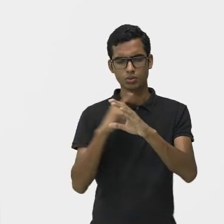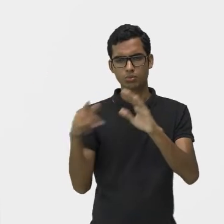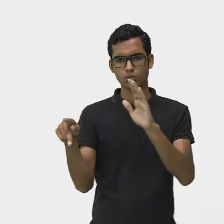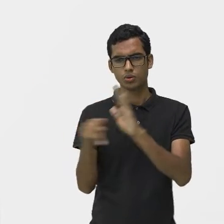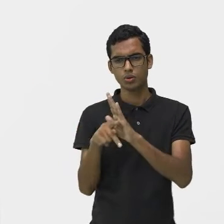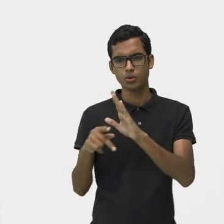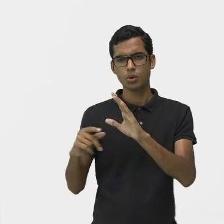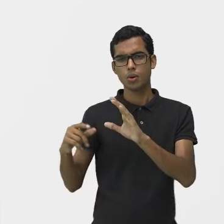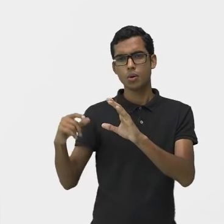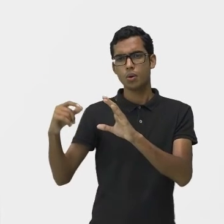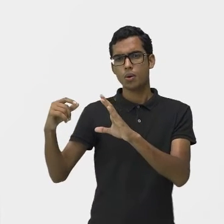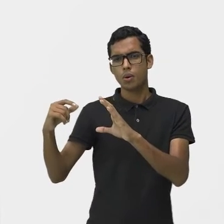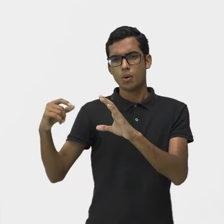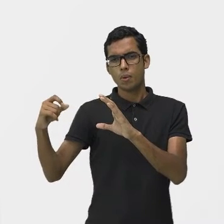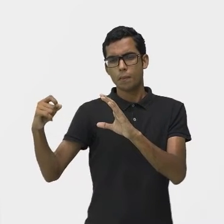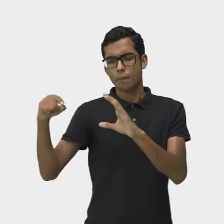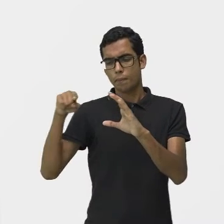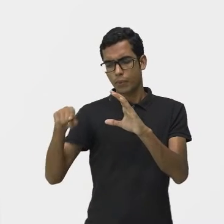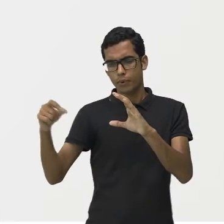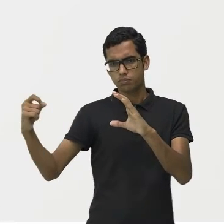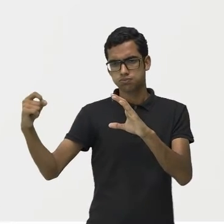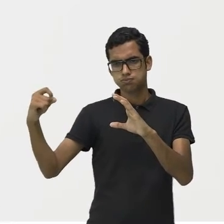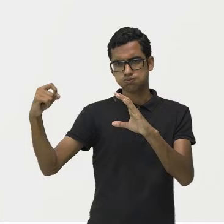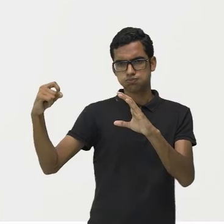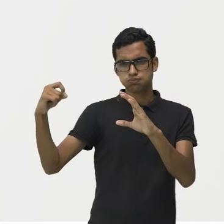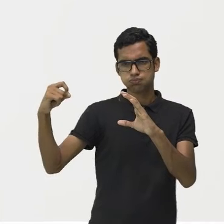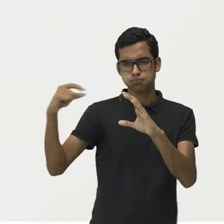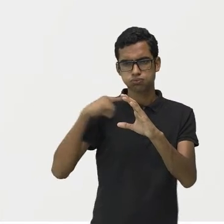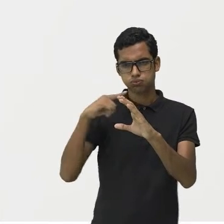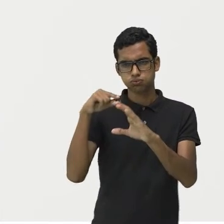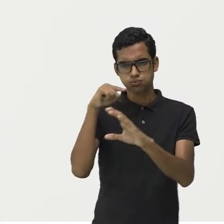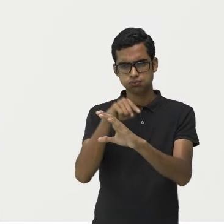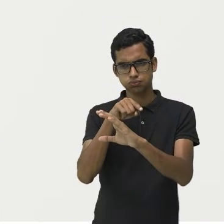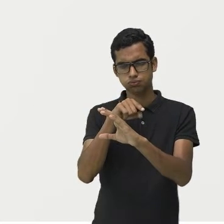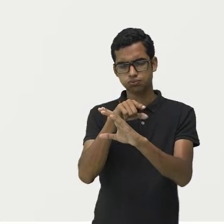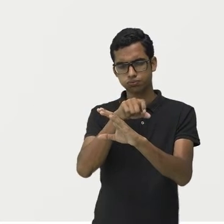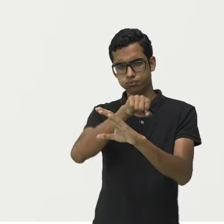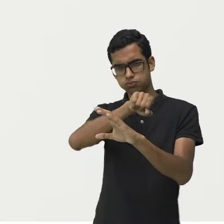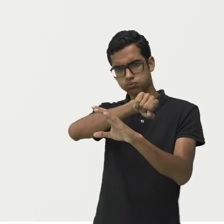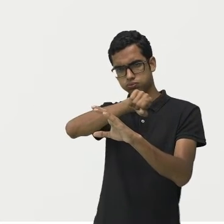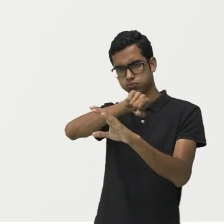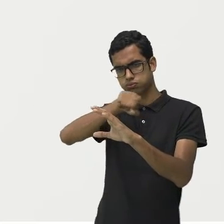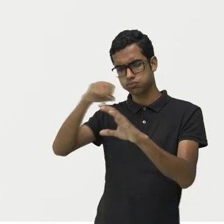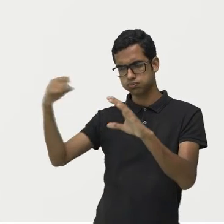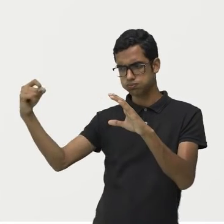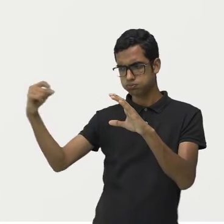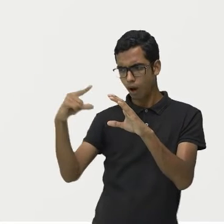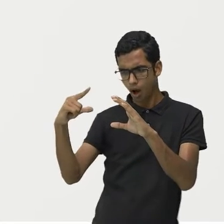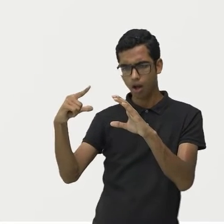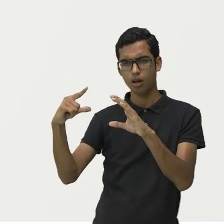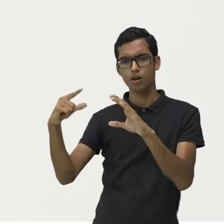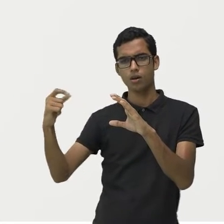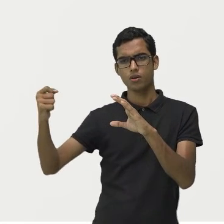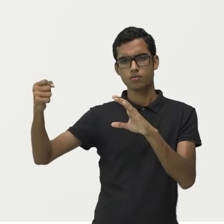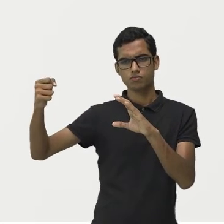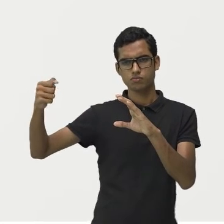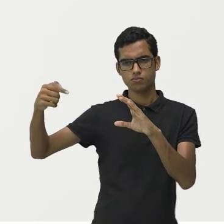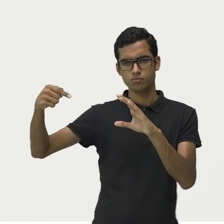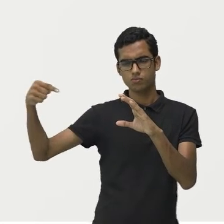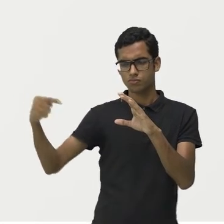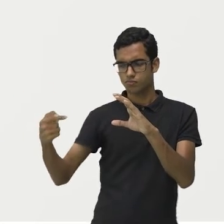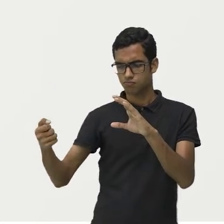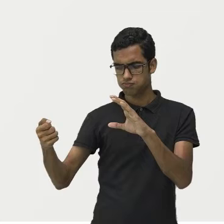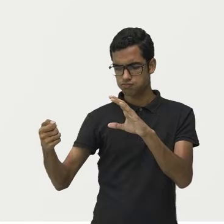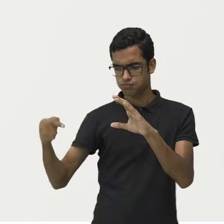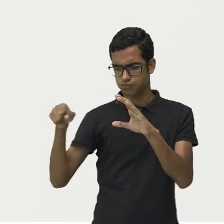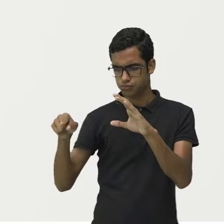paralelo ao seu eixo principal, ele reflete passando obrigatoriamente pelo foco. Então